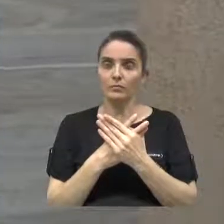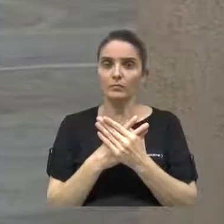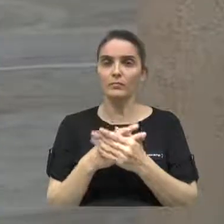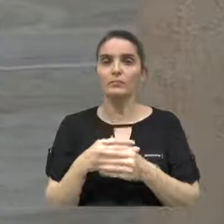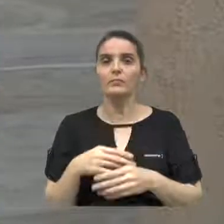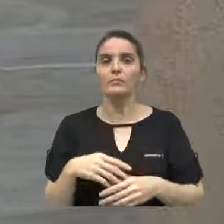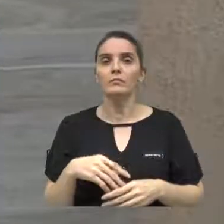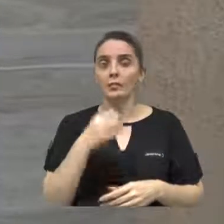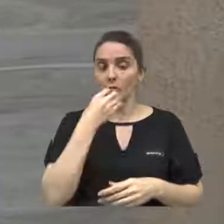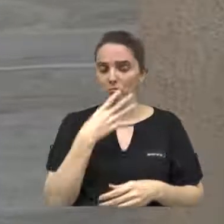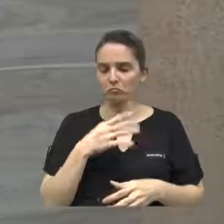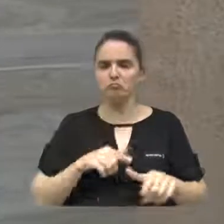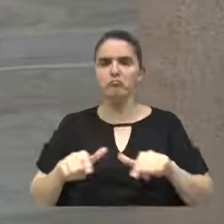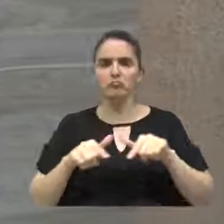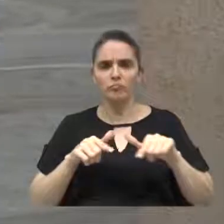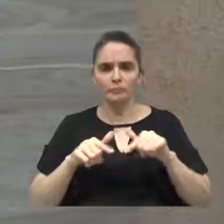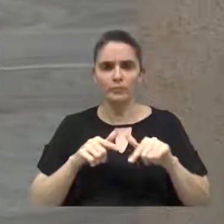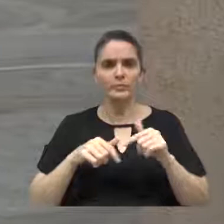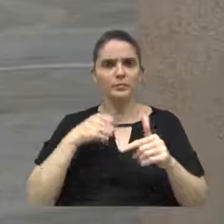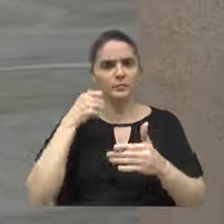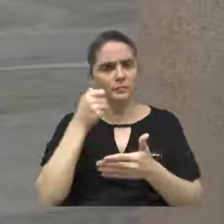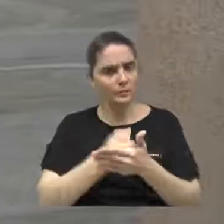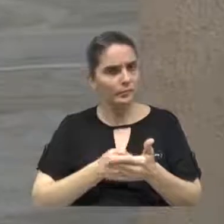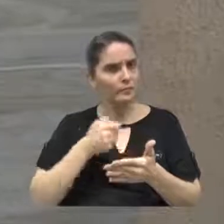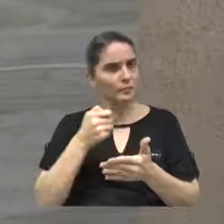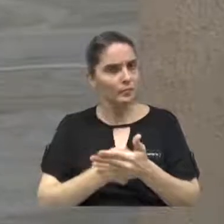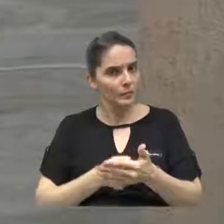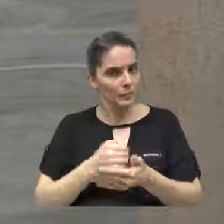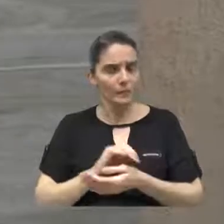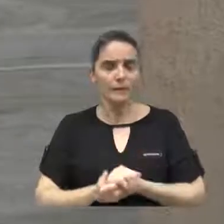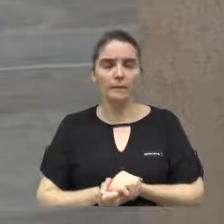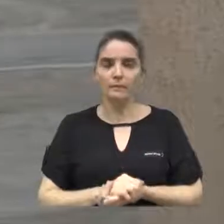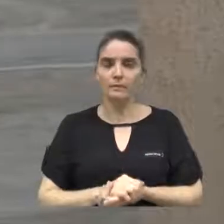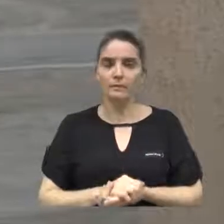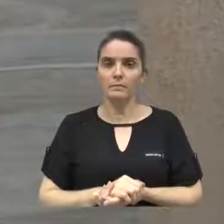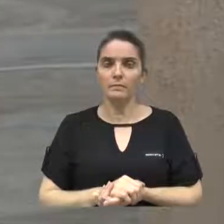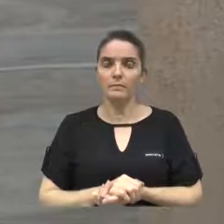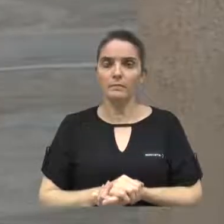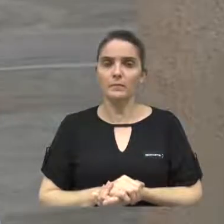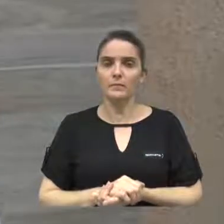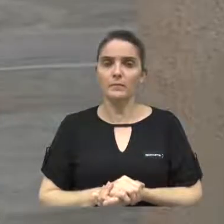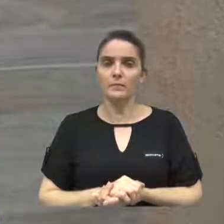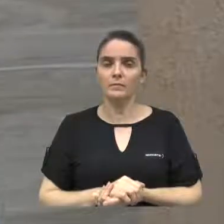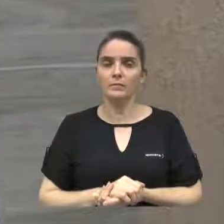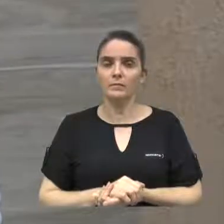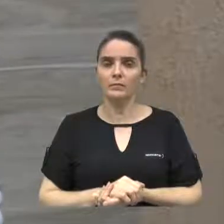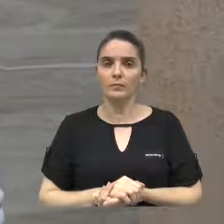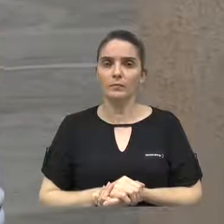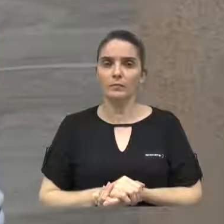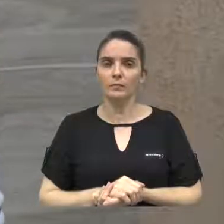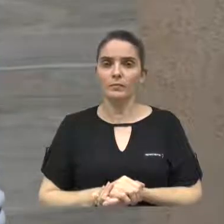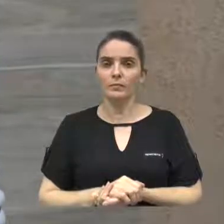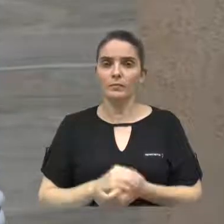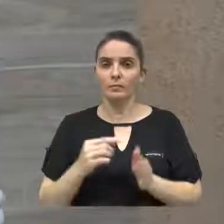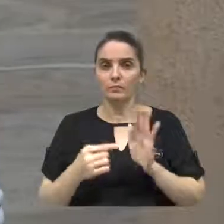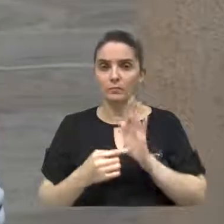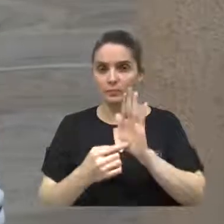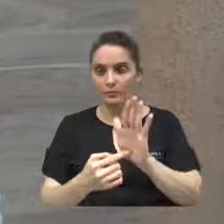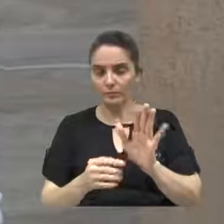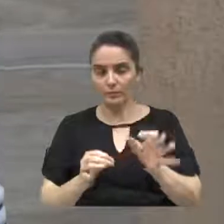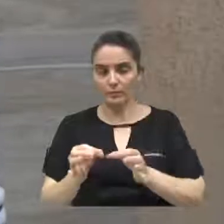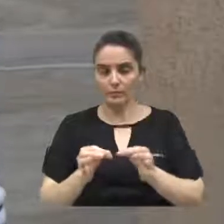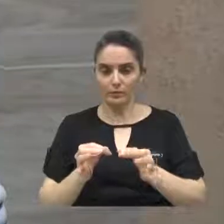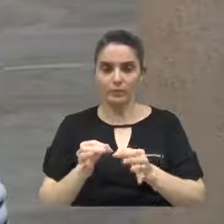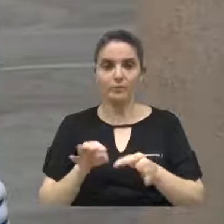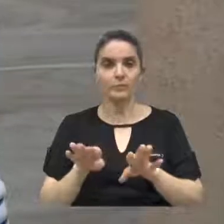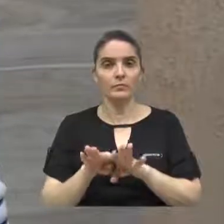e trabalha bastante, tem participações muito importantes, no, não só com a apresentação dos seus projetos,